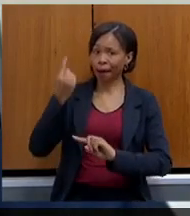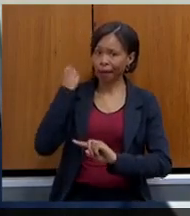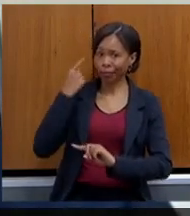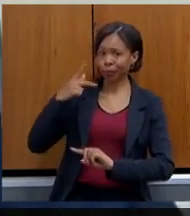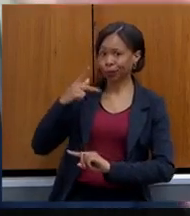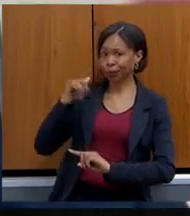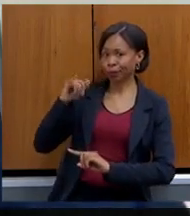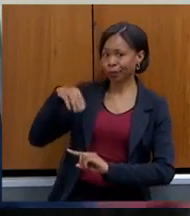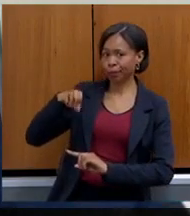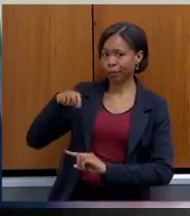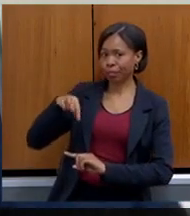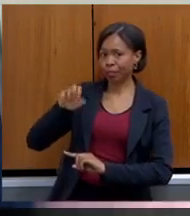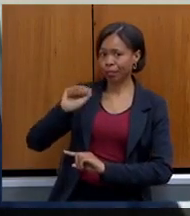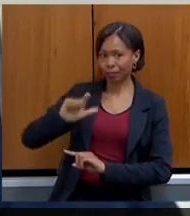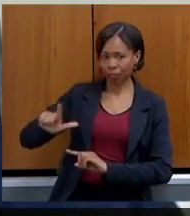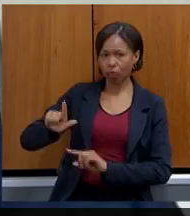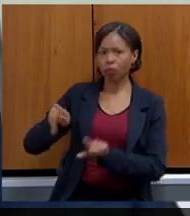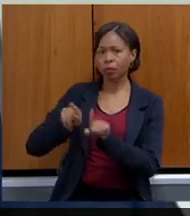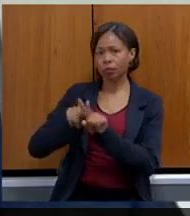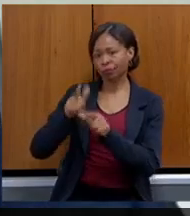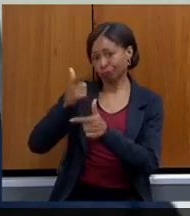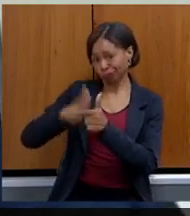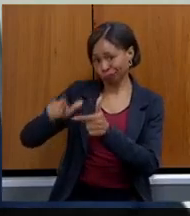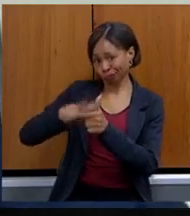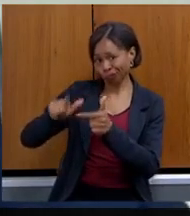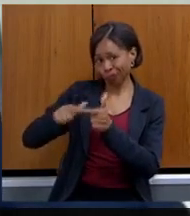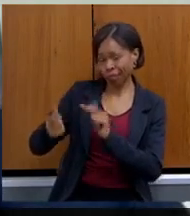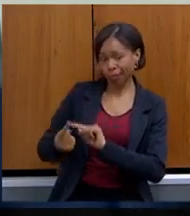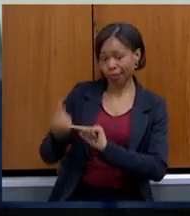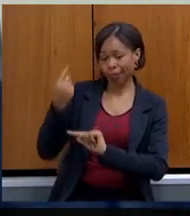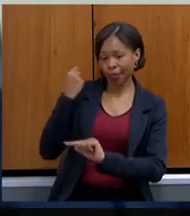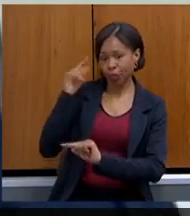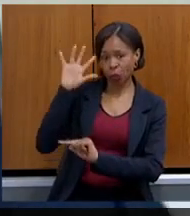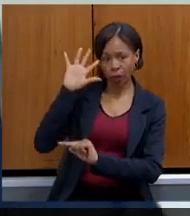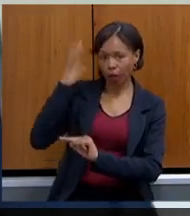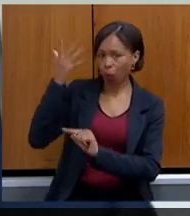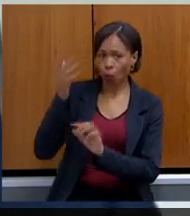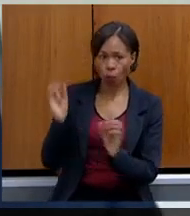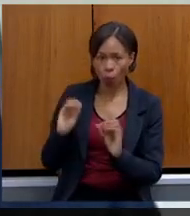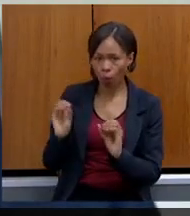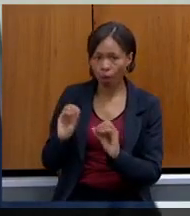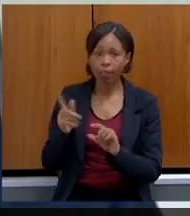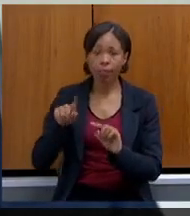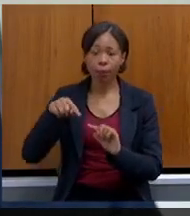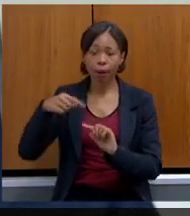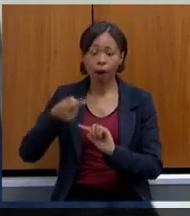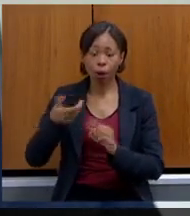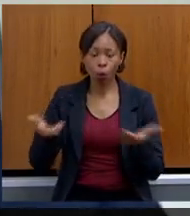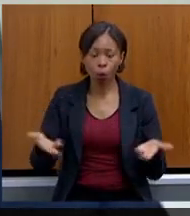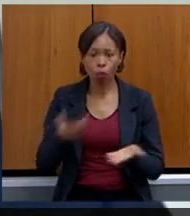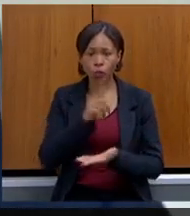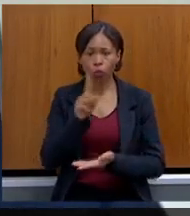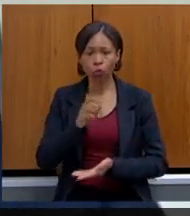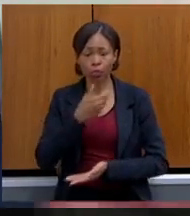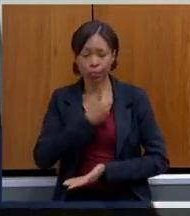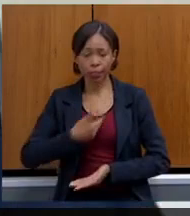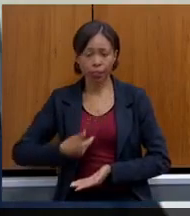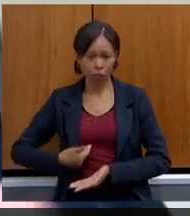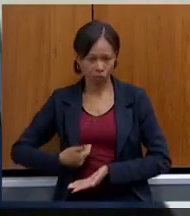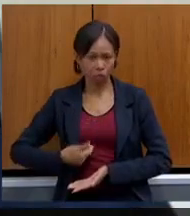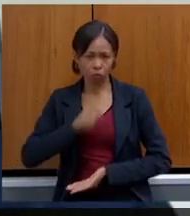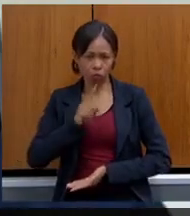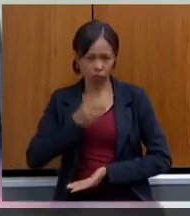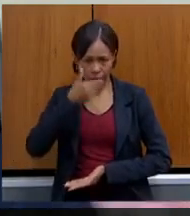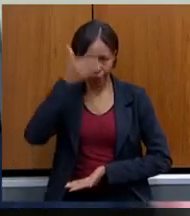possibilidade de problemas que tu resolveu o que do hotel terem caído no colo do governo tema é e o governo tem uma altitude